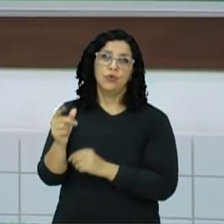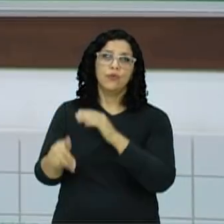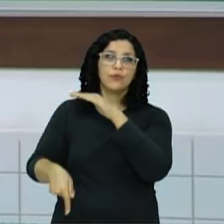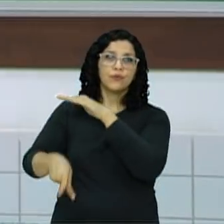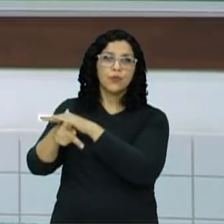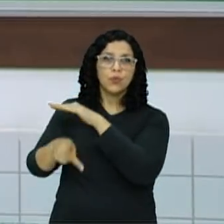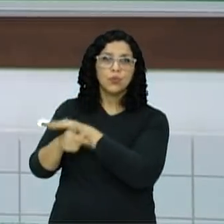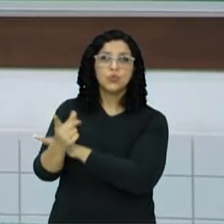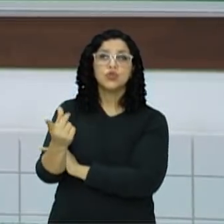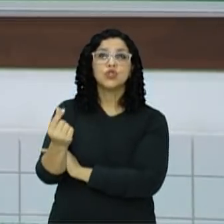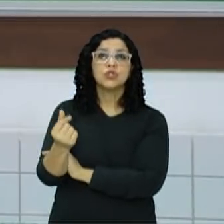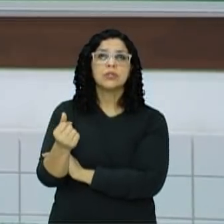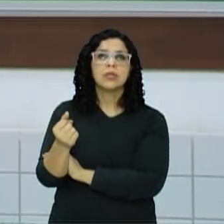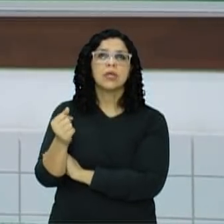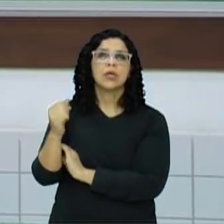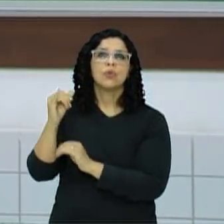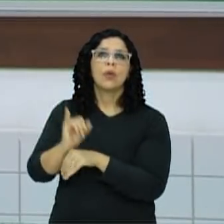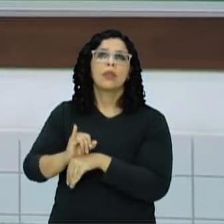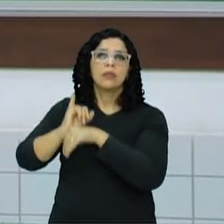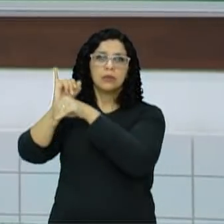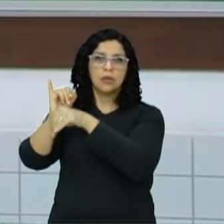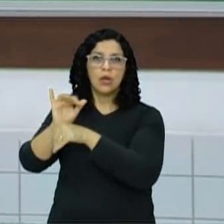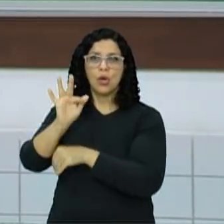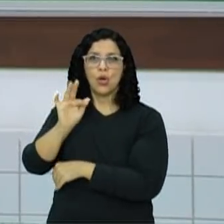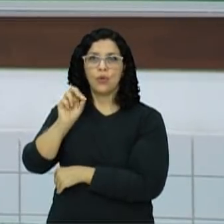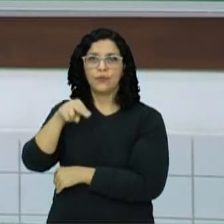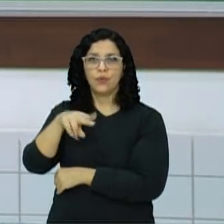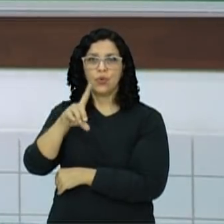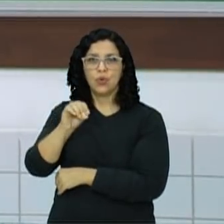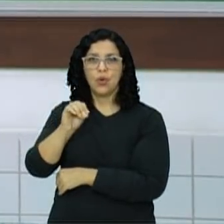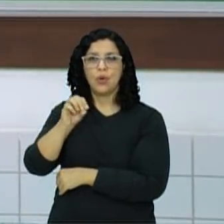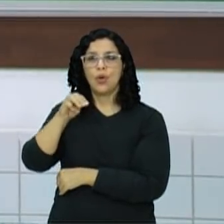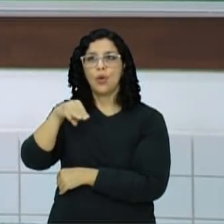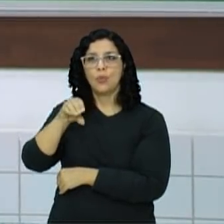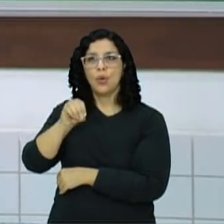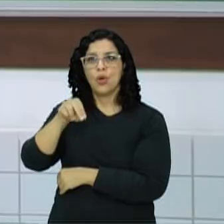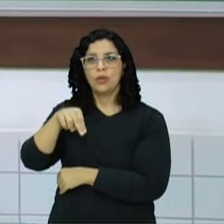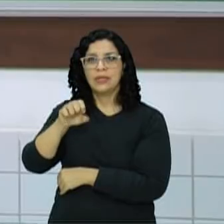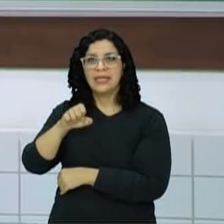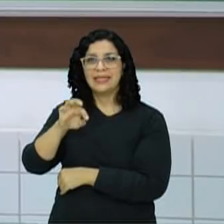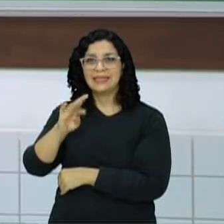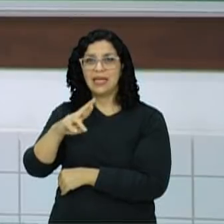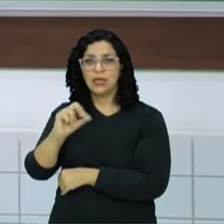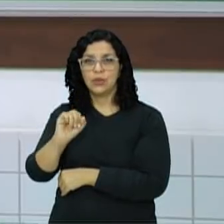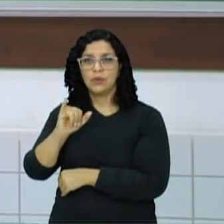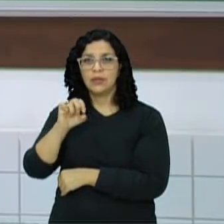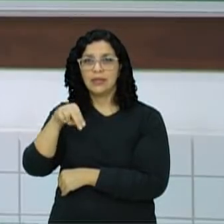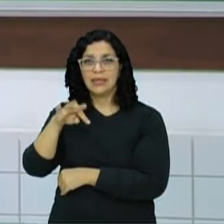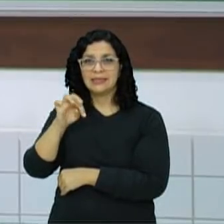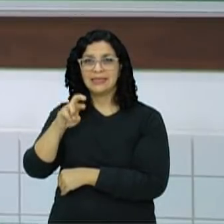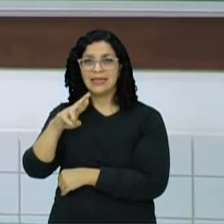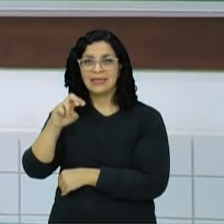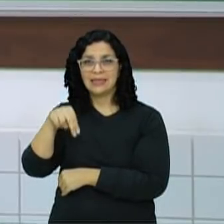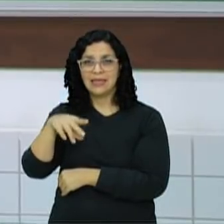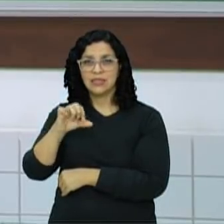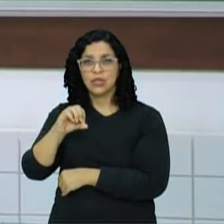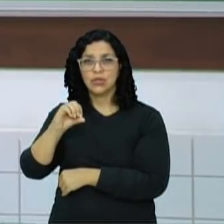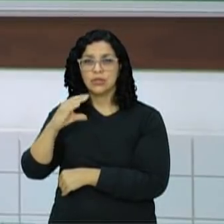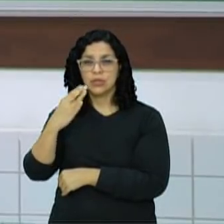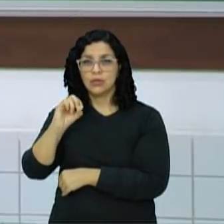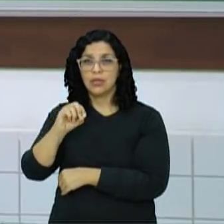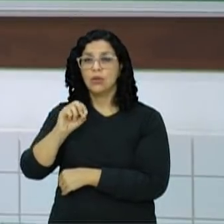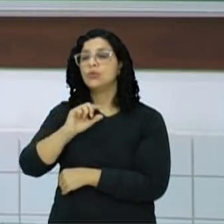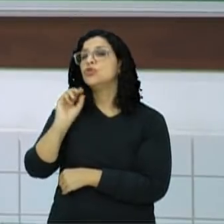Internacional. A população brasileira, então, a partir daí, ficou muito conhecida dessa nova sigla,